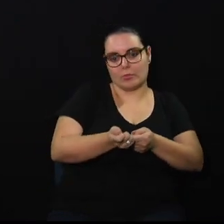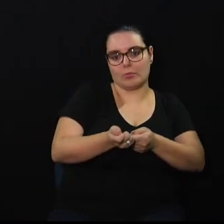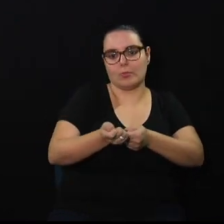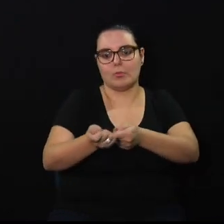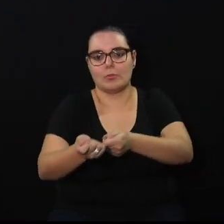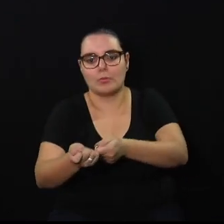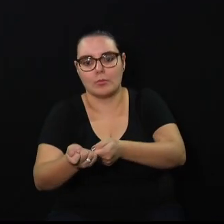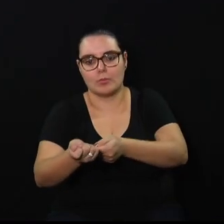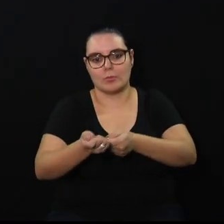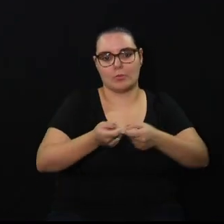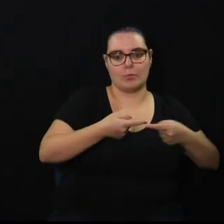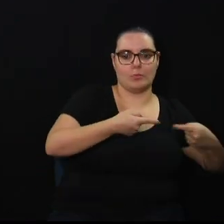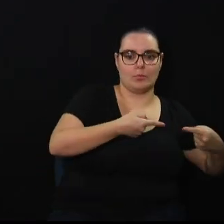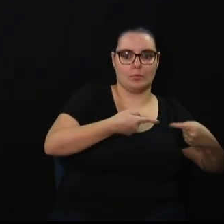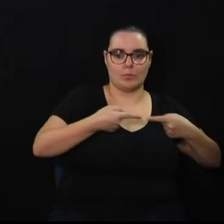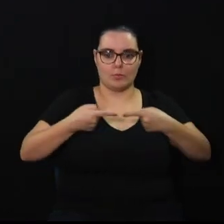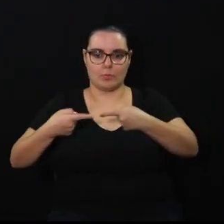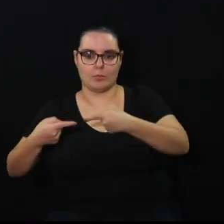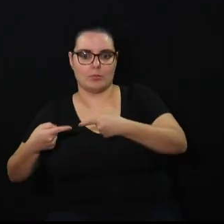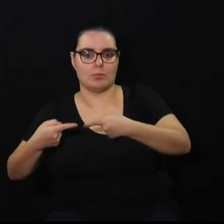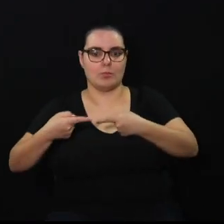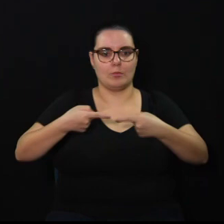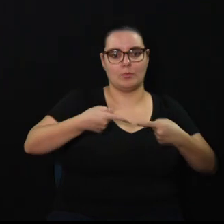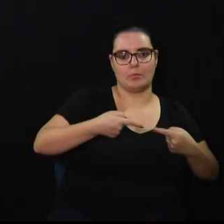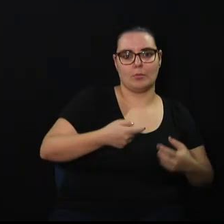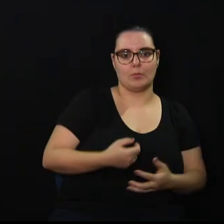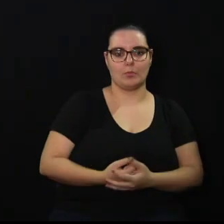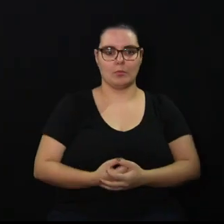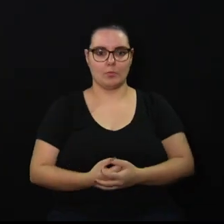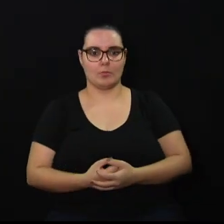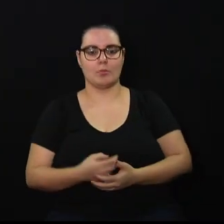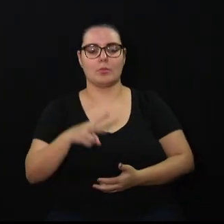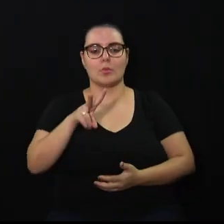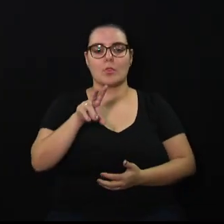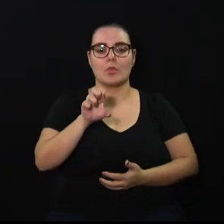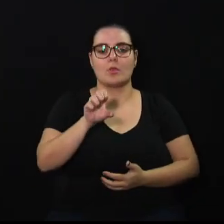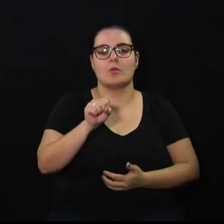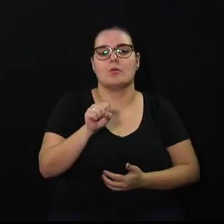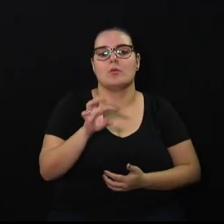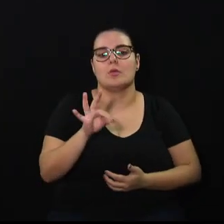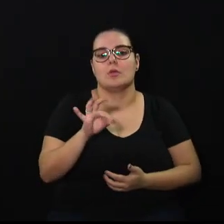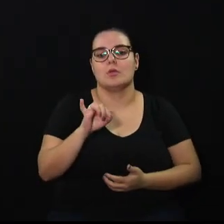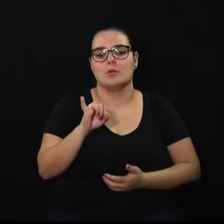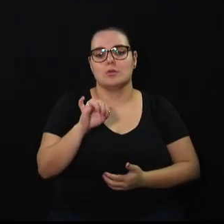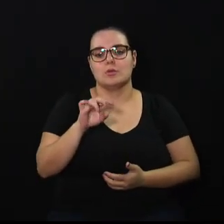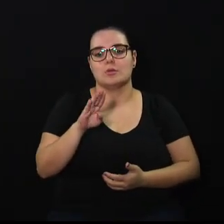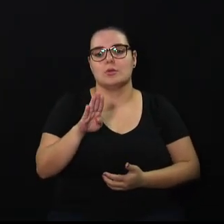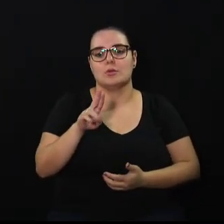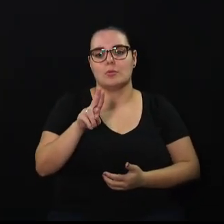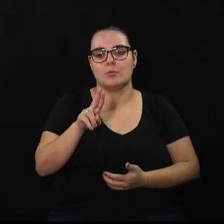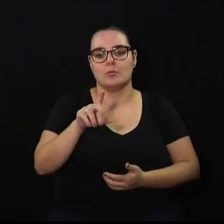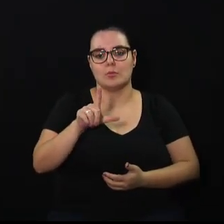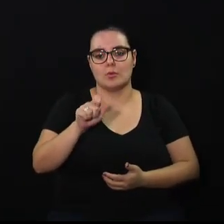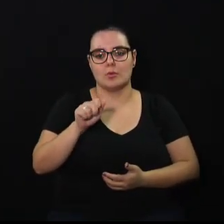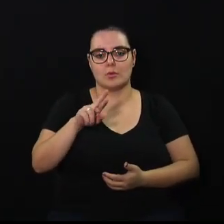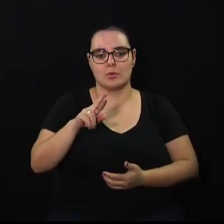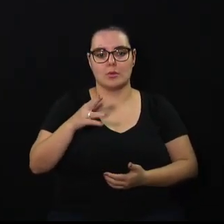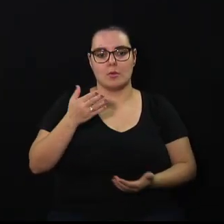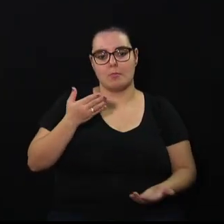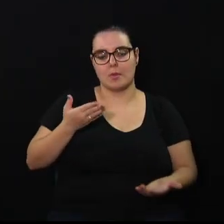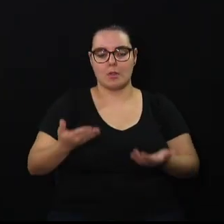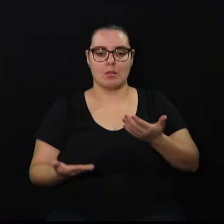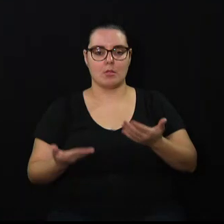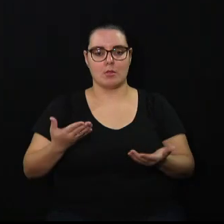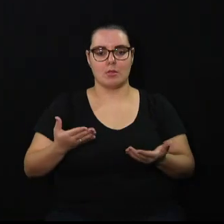guerra os vestibulares que sempre entre as balanças caixas de empurrar